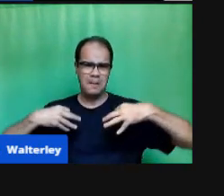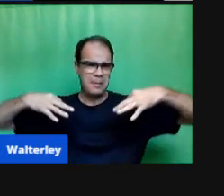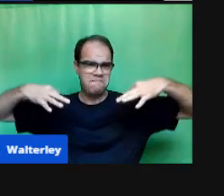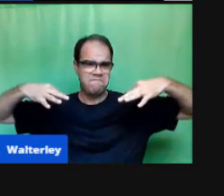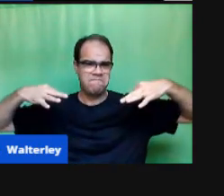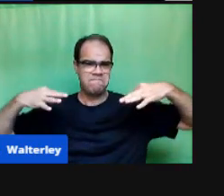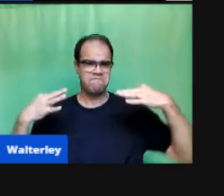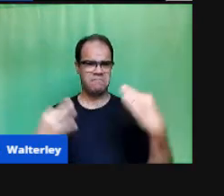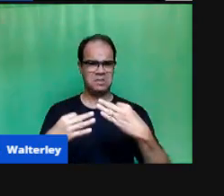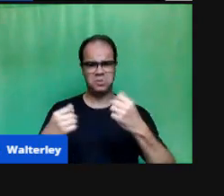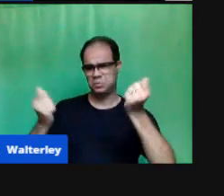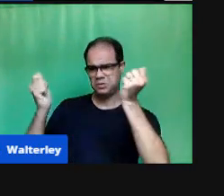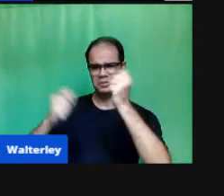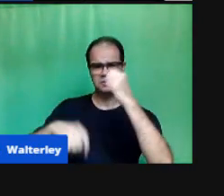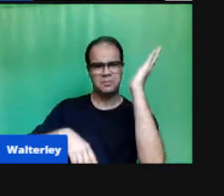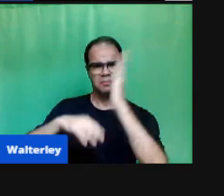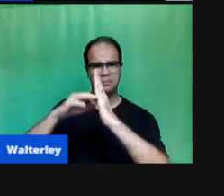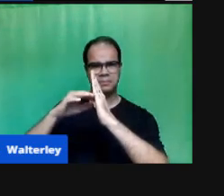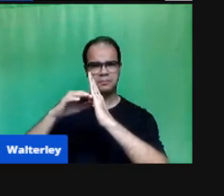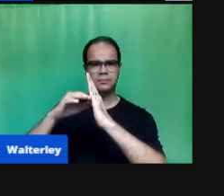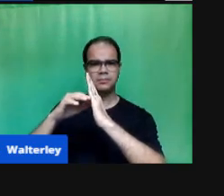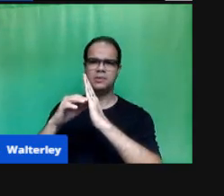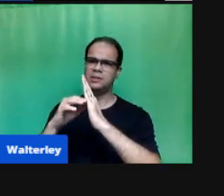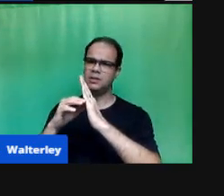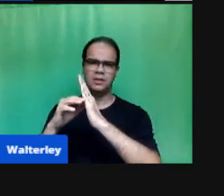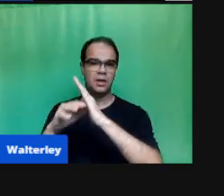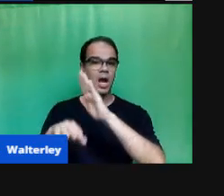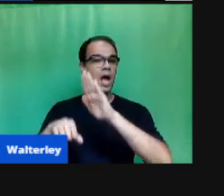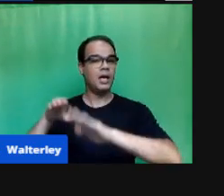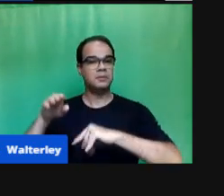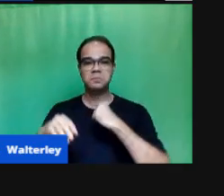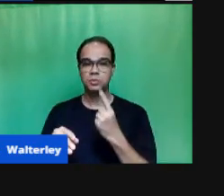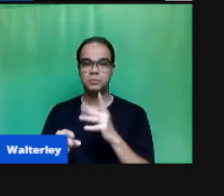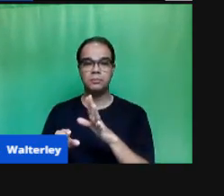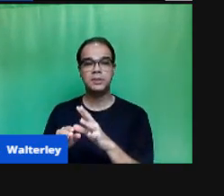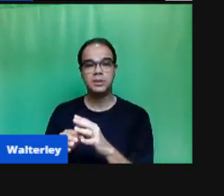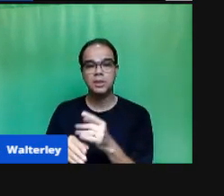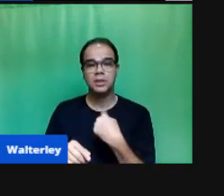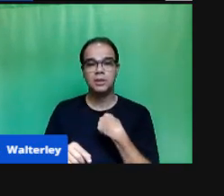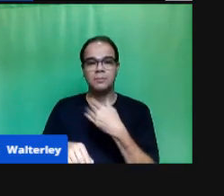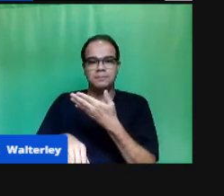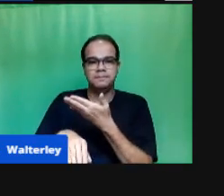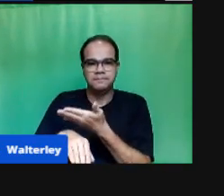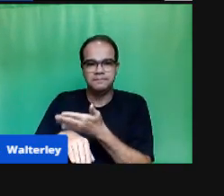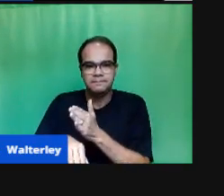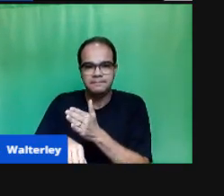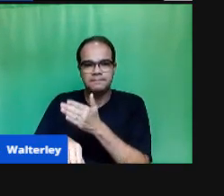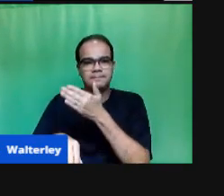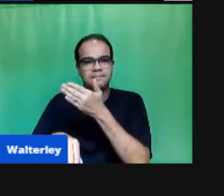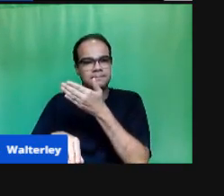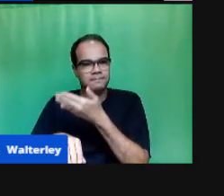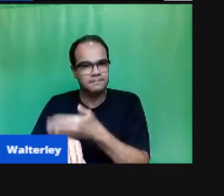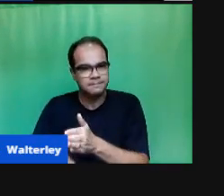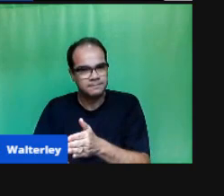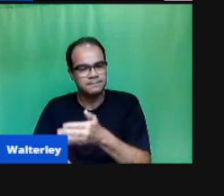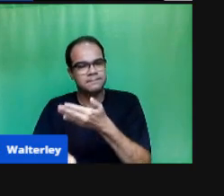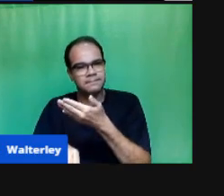Globo, né? Eu só quero mostrar para o meu aluno que eu estou aqui, né? Que o meu abraço não